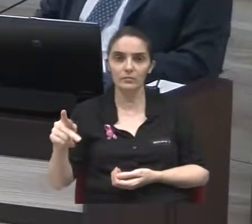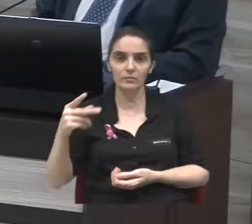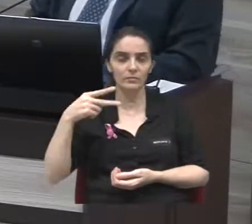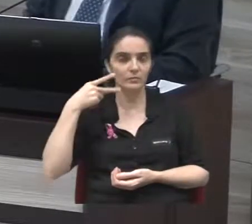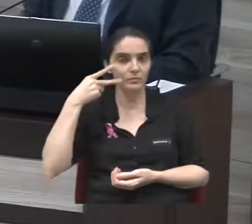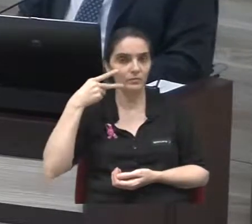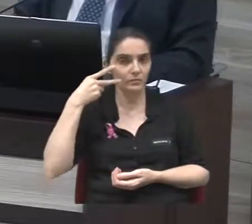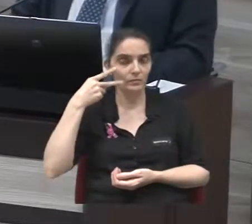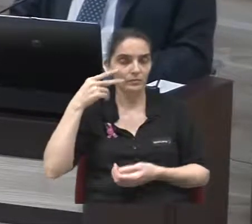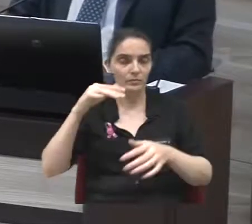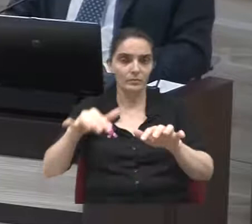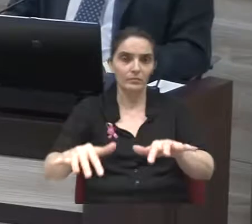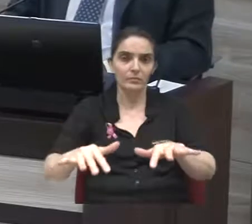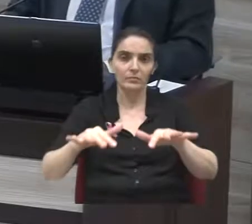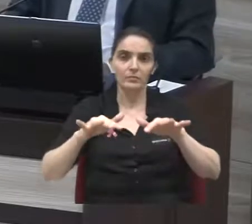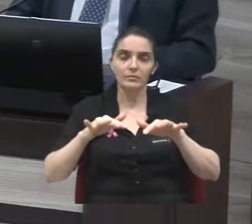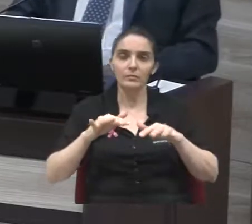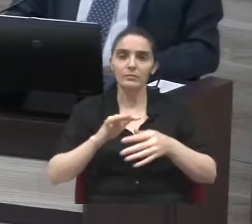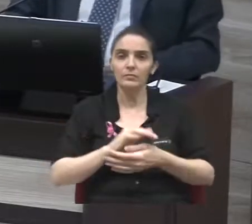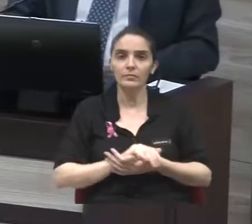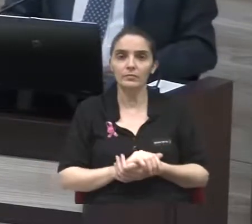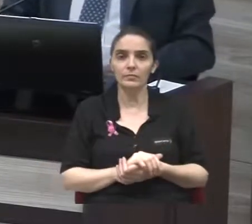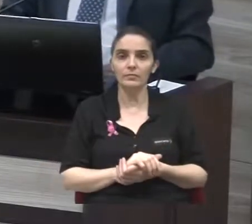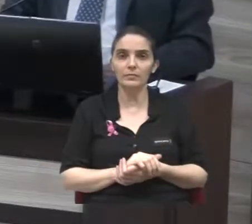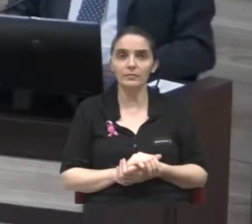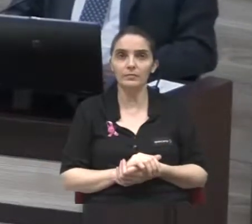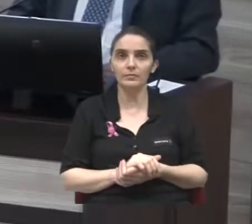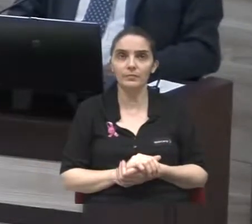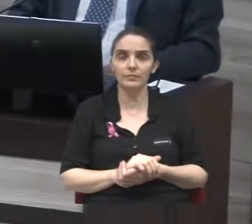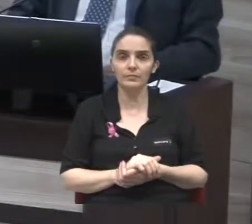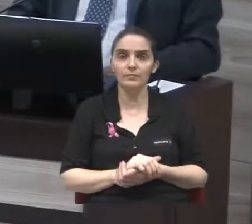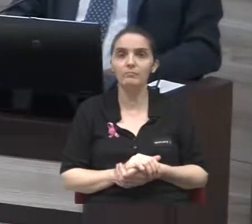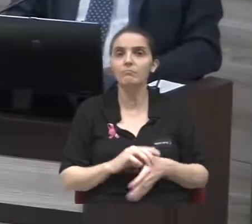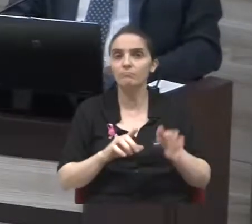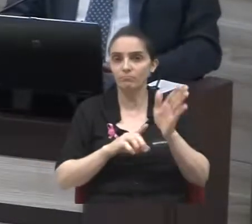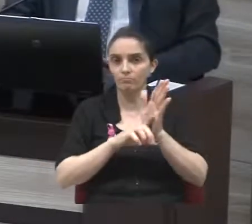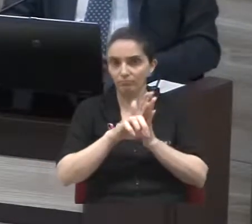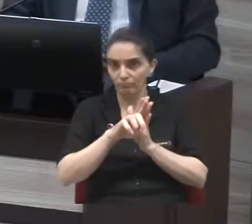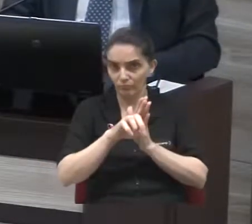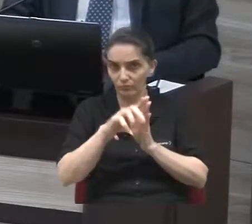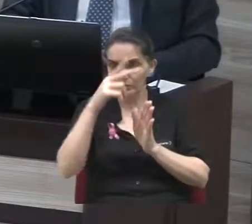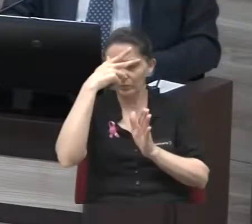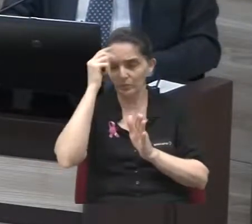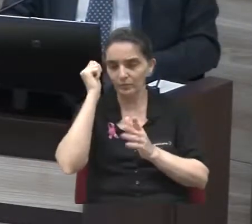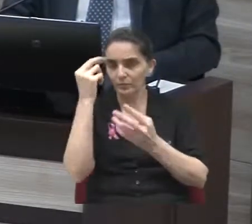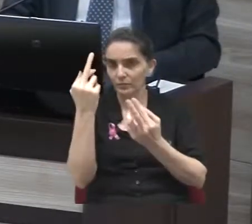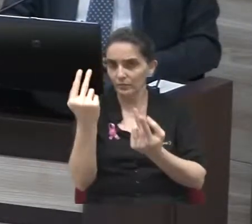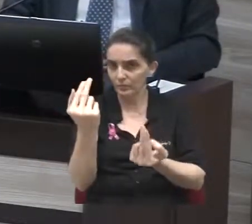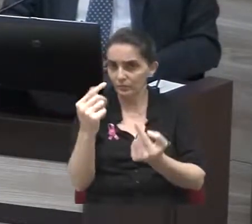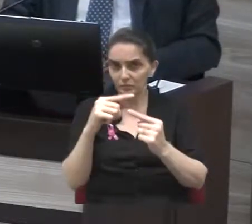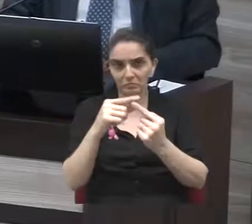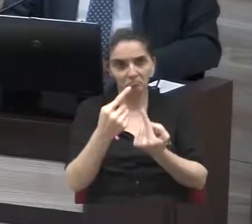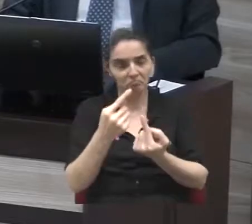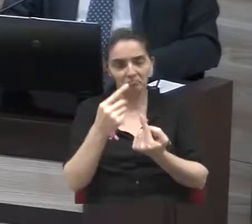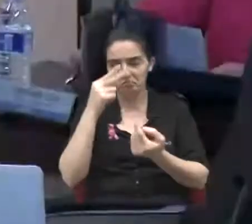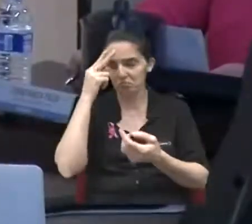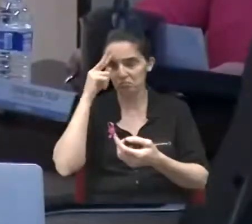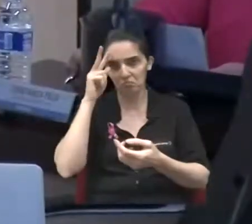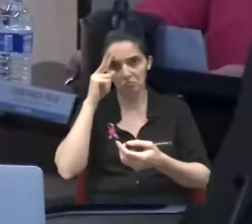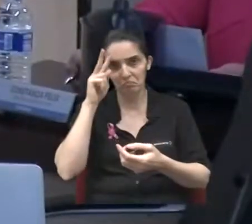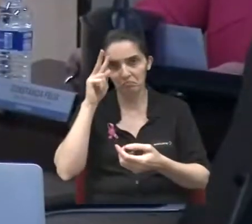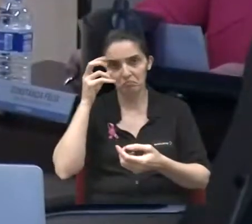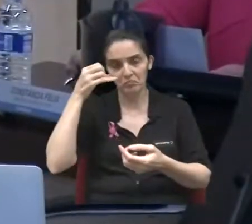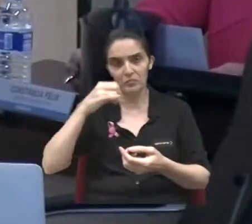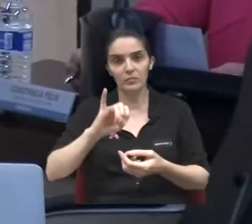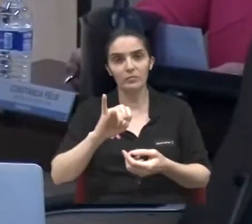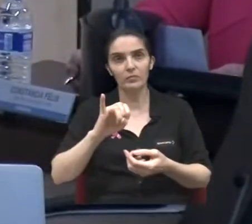que nos acompanha. Tenho um requerimento no mesmo sentido, vereador Wagner Barbosa, só não me recordo agora se o senhor está antes